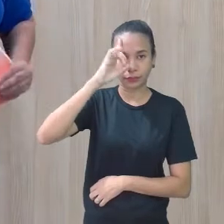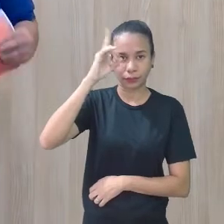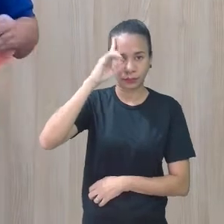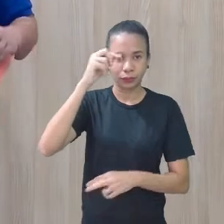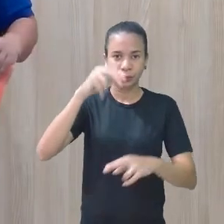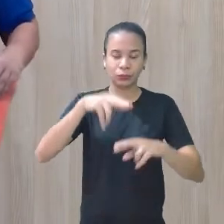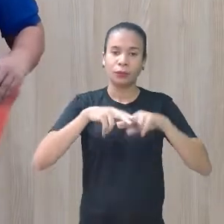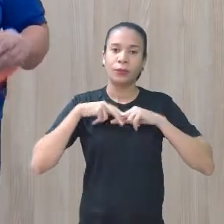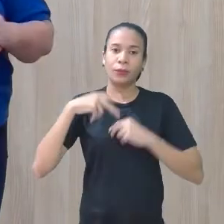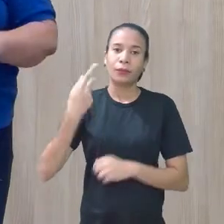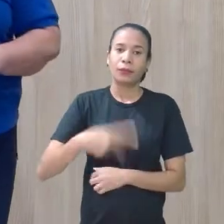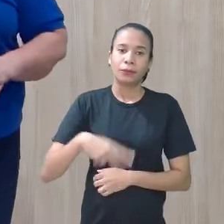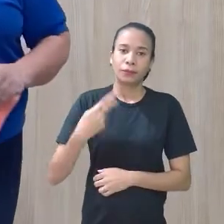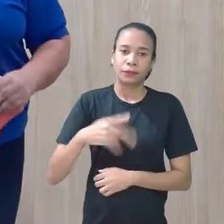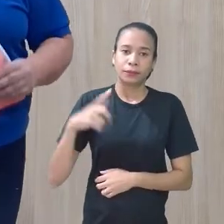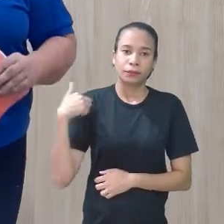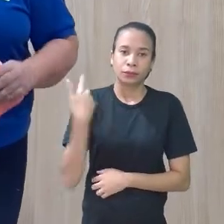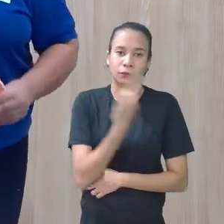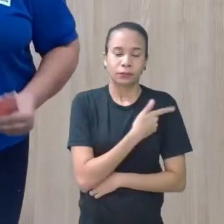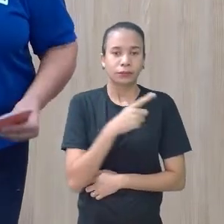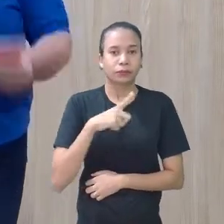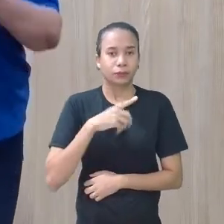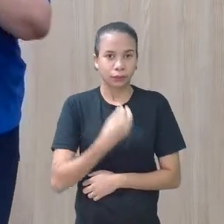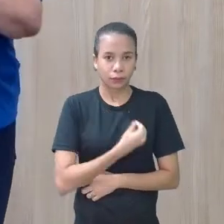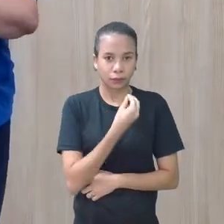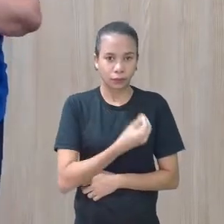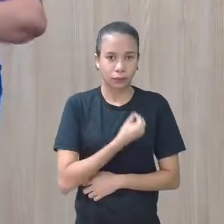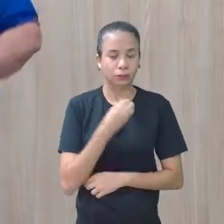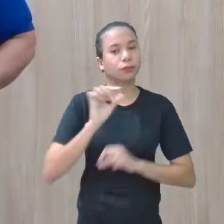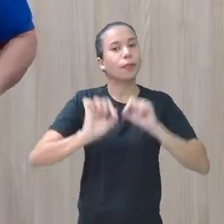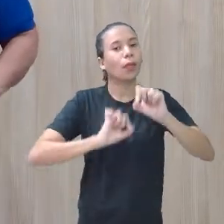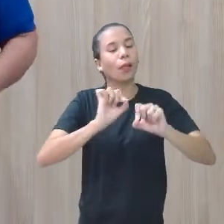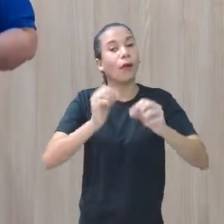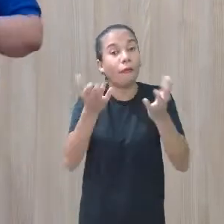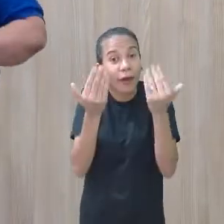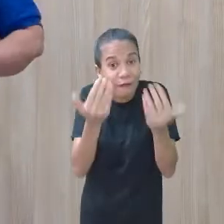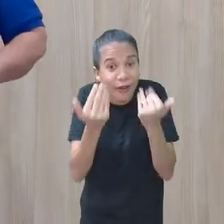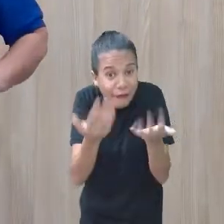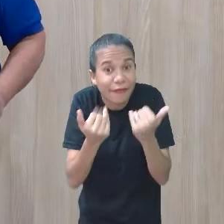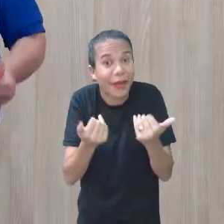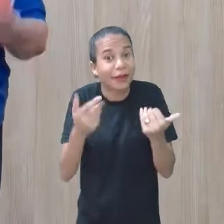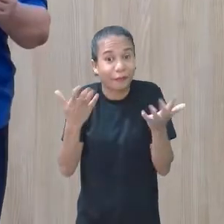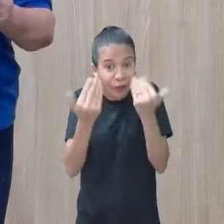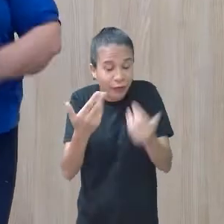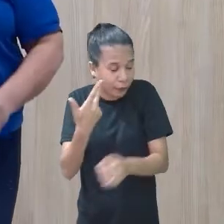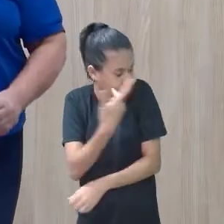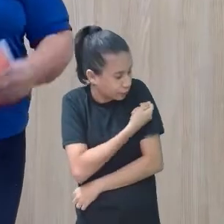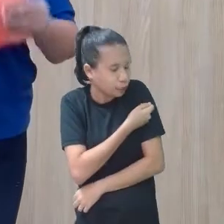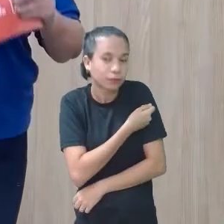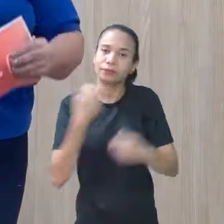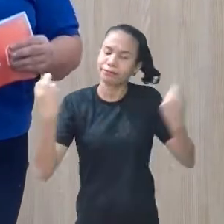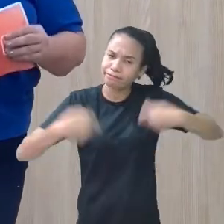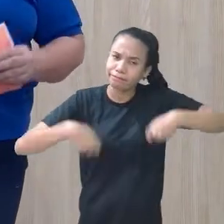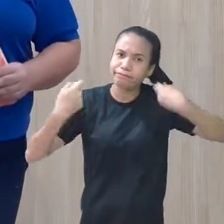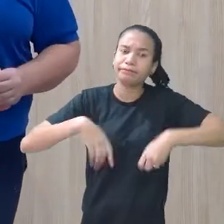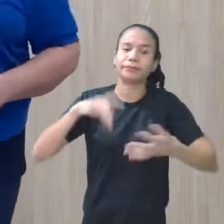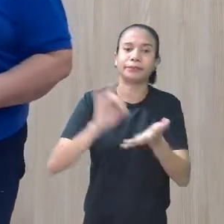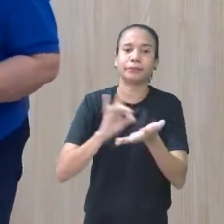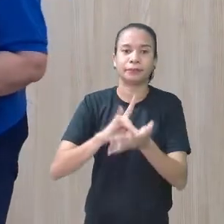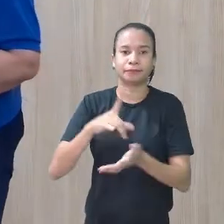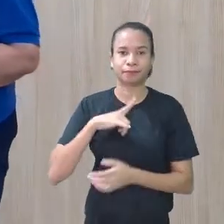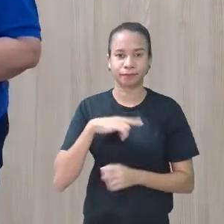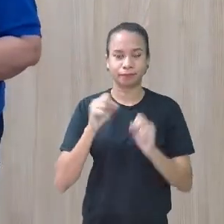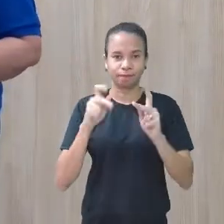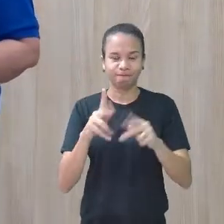dia. Então, aqui, o nosso convite, o nosso chamado vamos lá, pessoal, vamos tomar a vacina. Quem não tomou ainda, vamos fazer